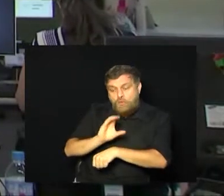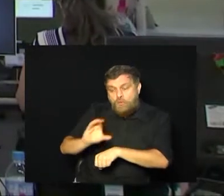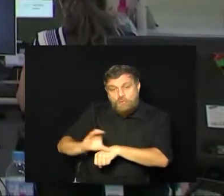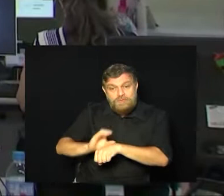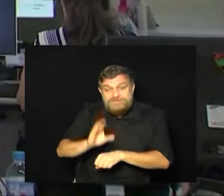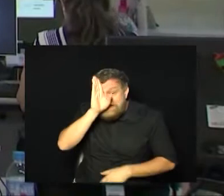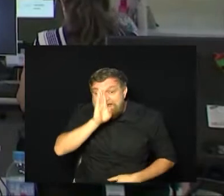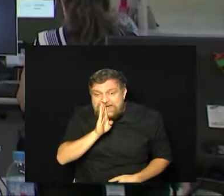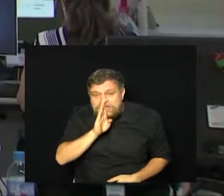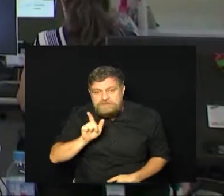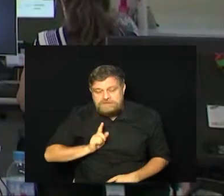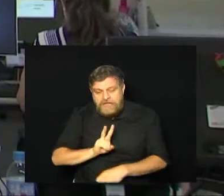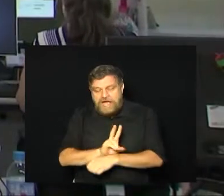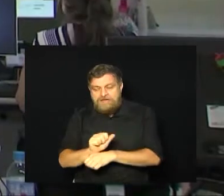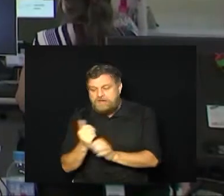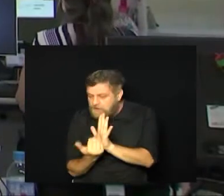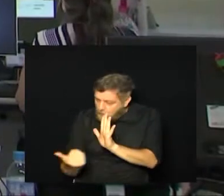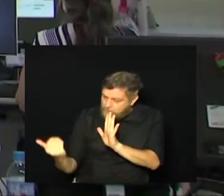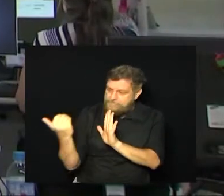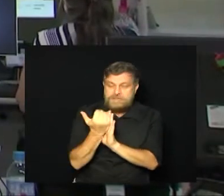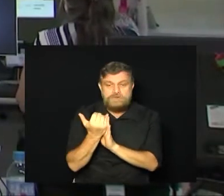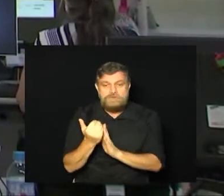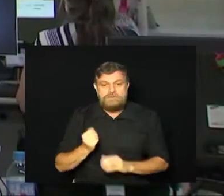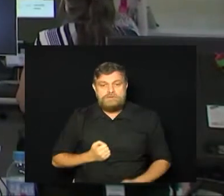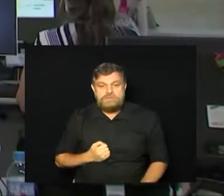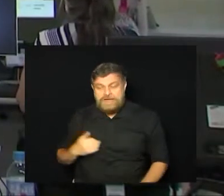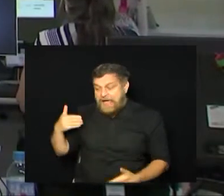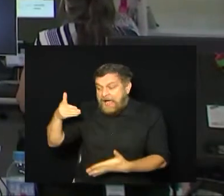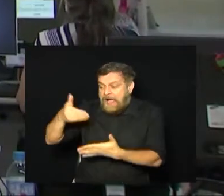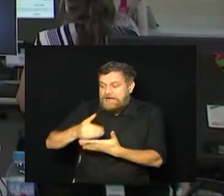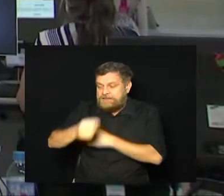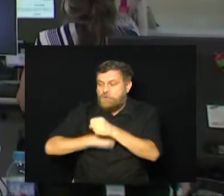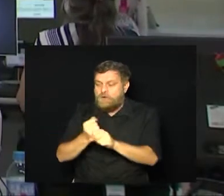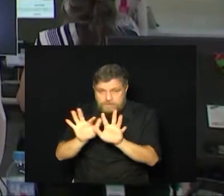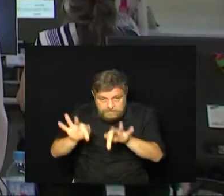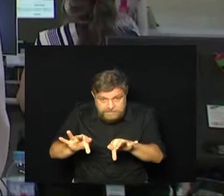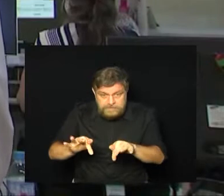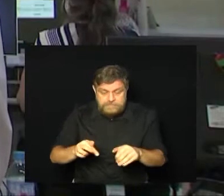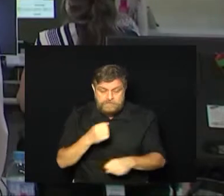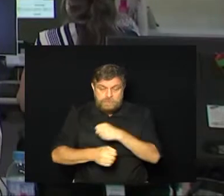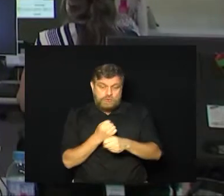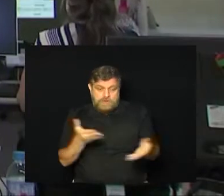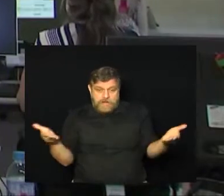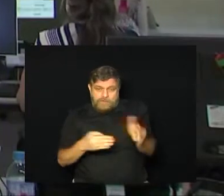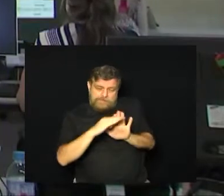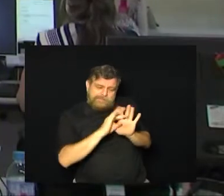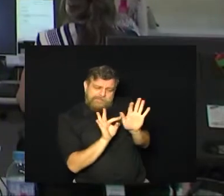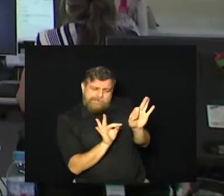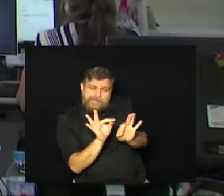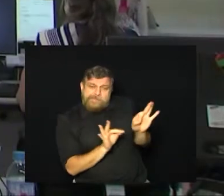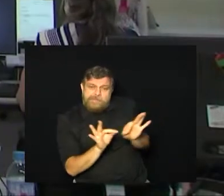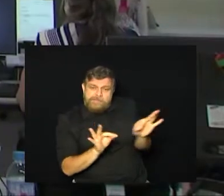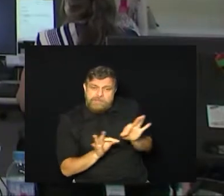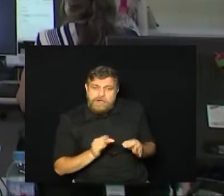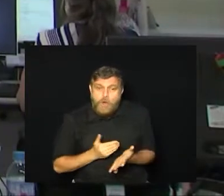gratuitos e essas vagas aumentaram muito até o final do ano. Para esse ano, nós estamos já com um planejamento de começar